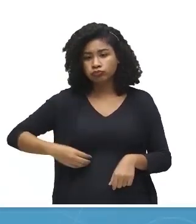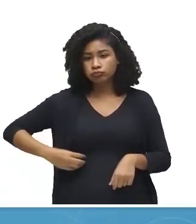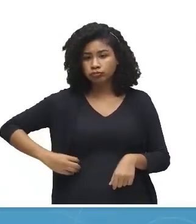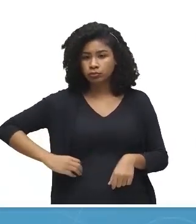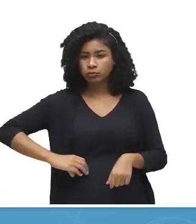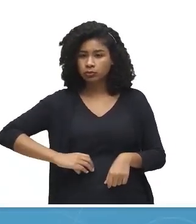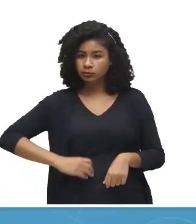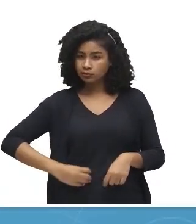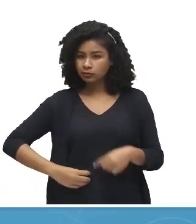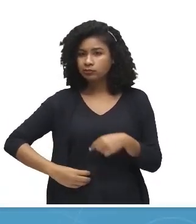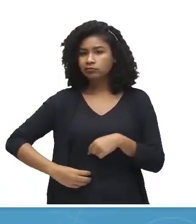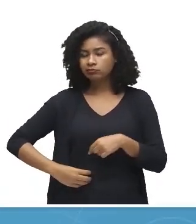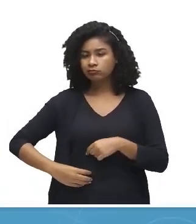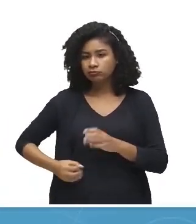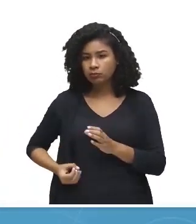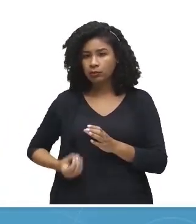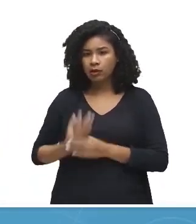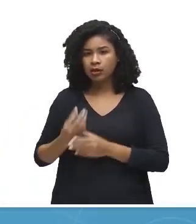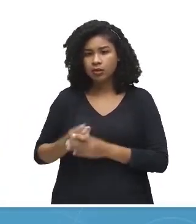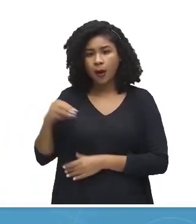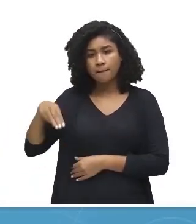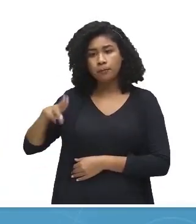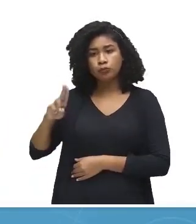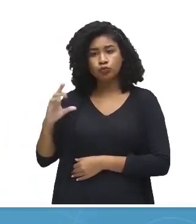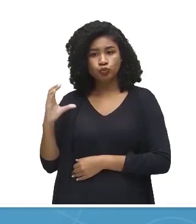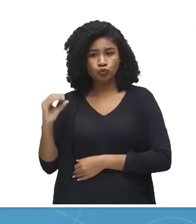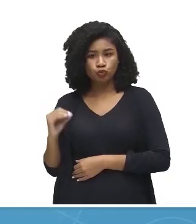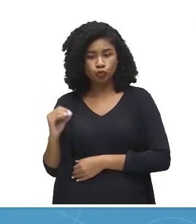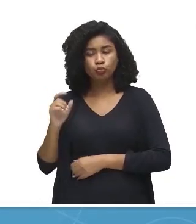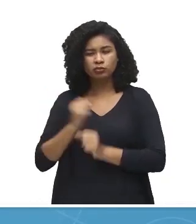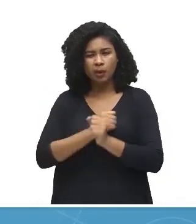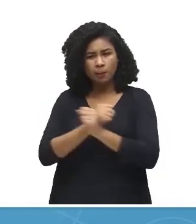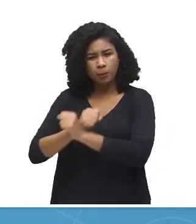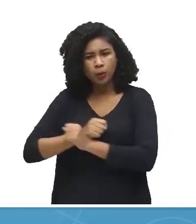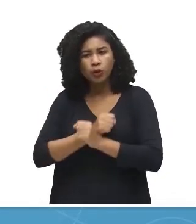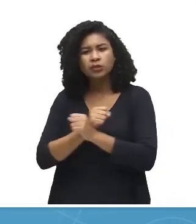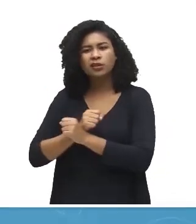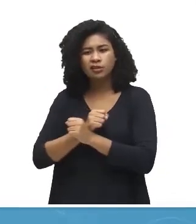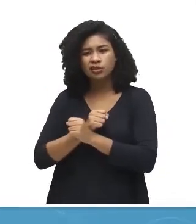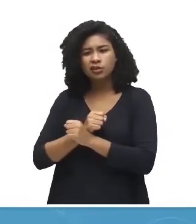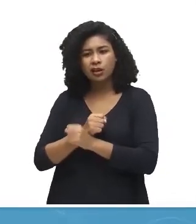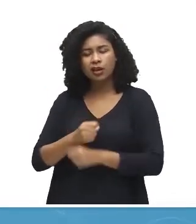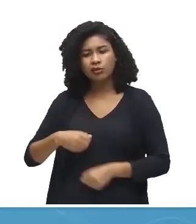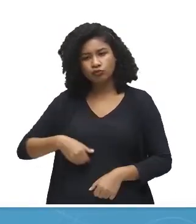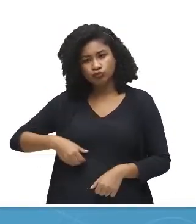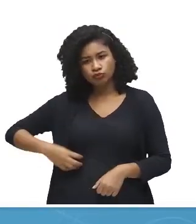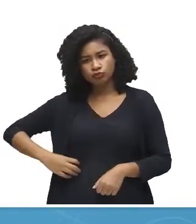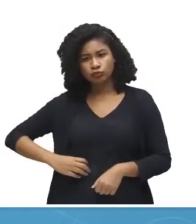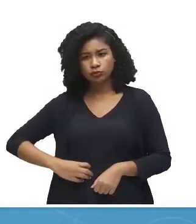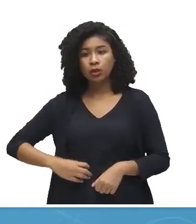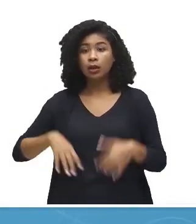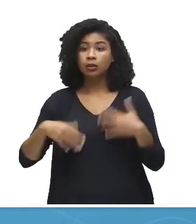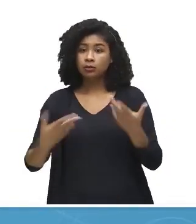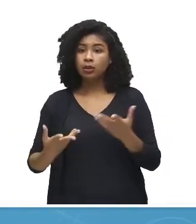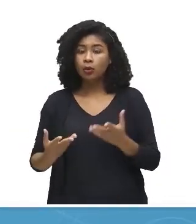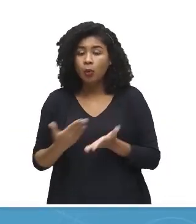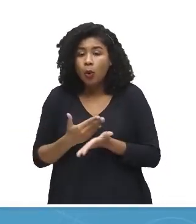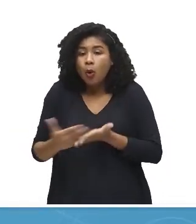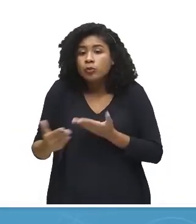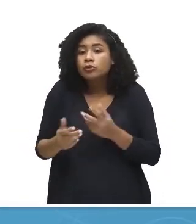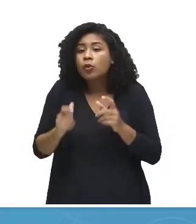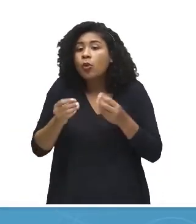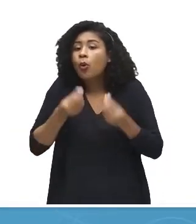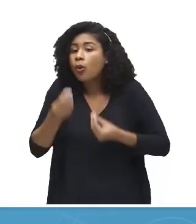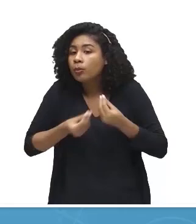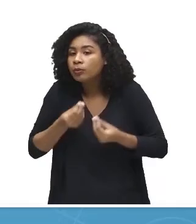proteger a parede do estômago. Então, todas essas glândulas que a gente tem no nosso corpo se originaram do tecido epitelial. Por